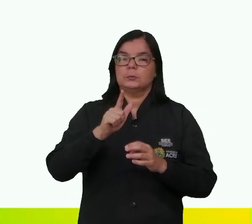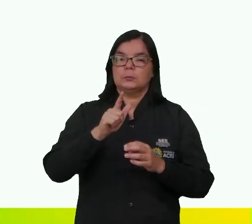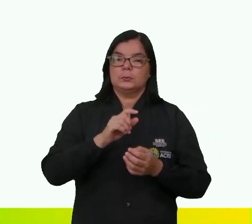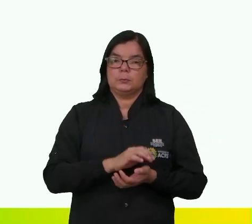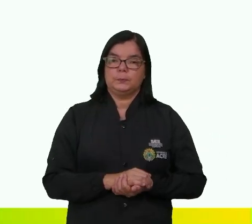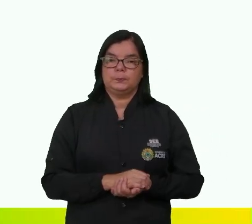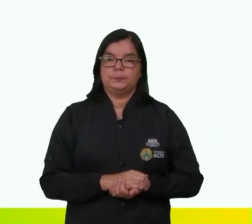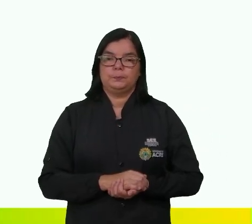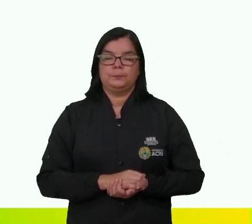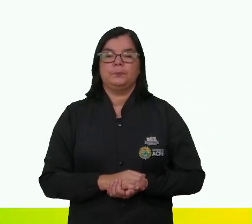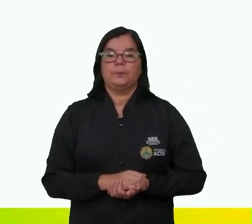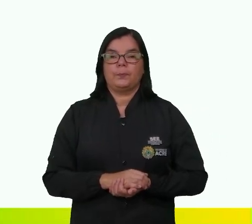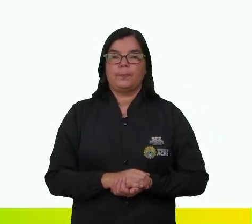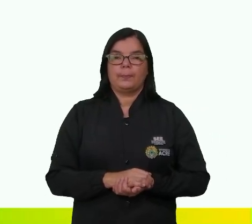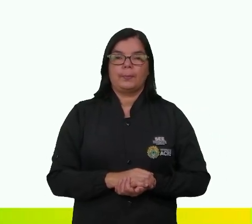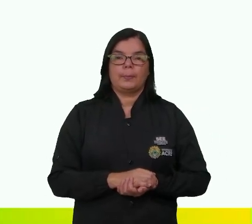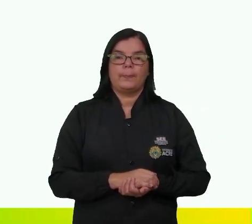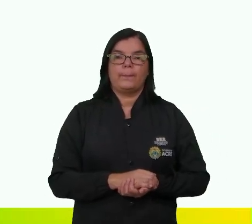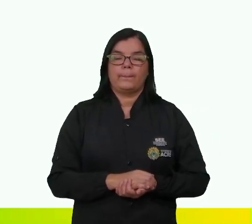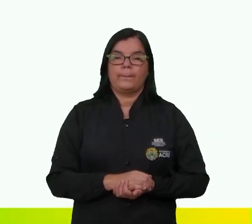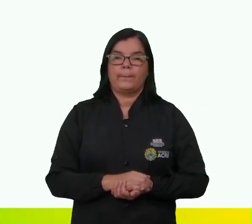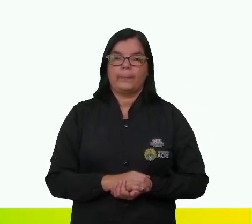nessa aqui. Então, vamos lá.